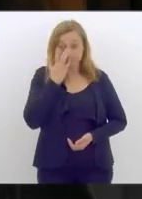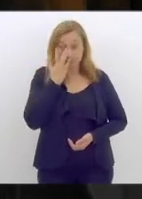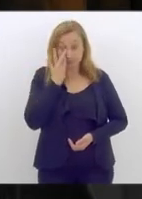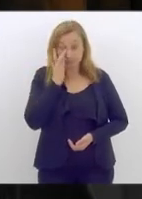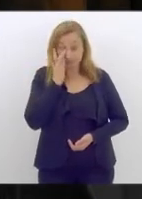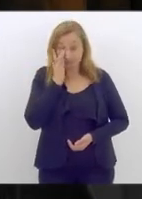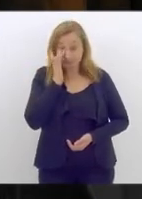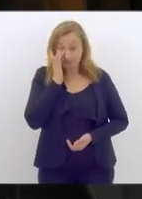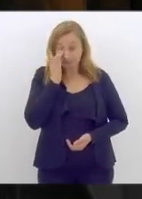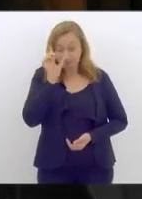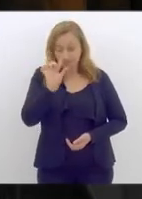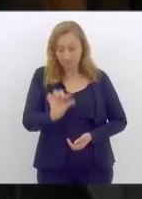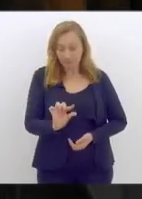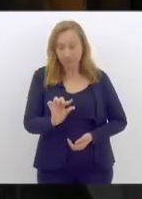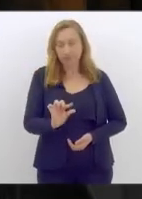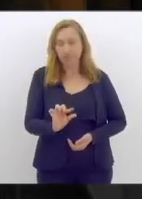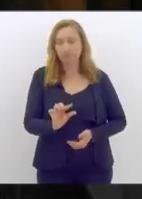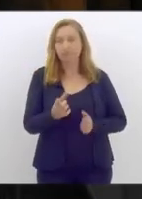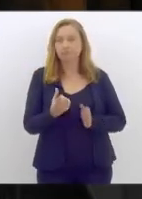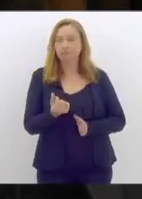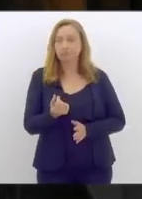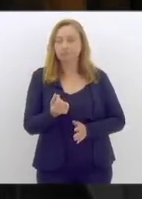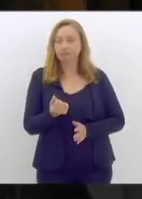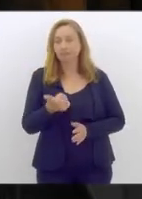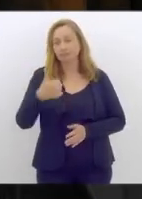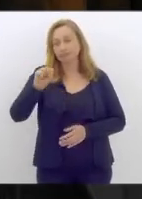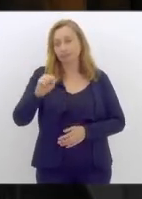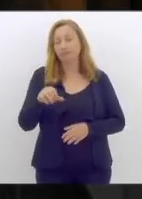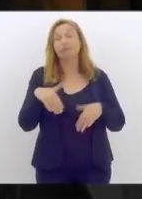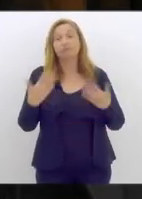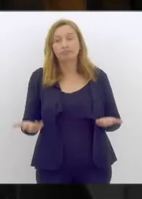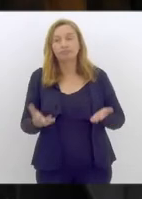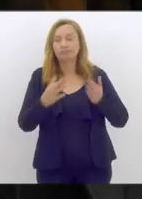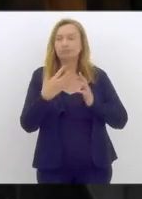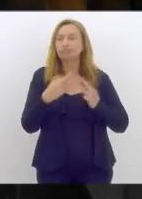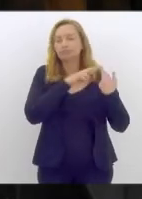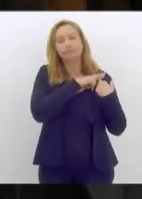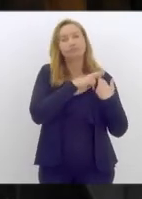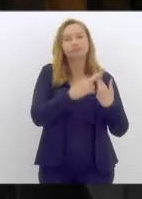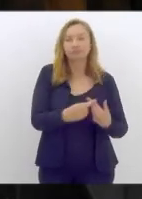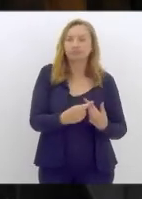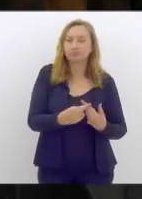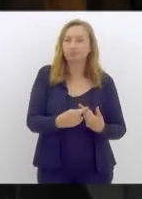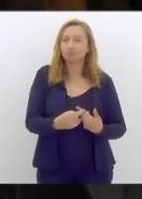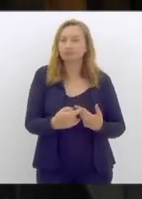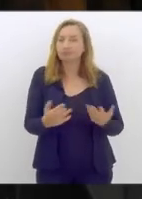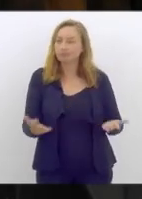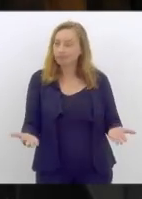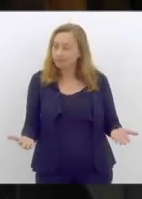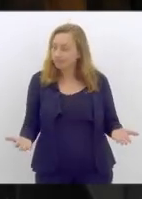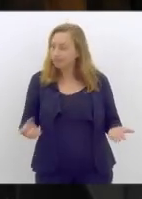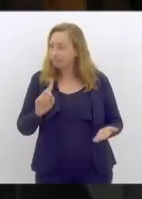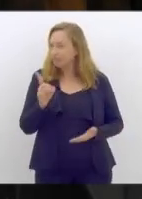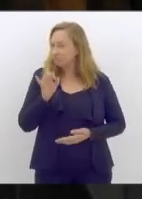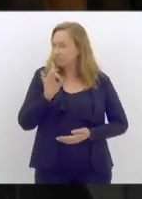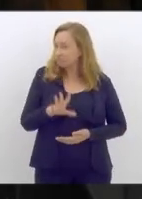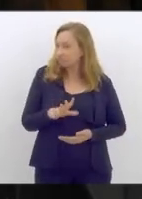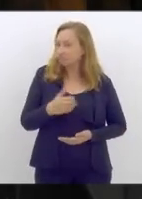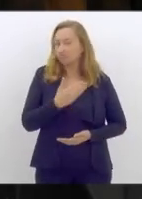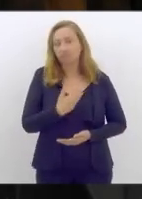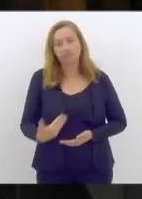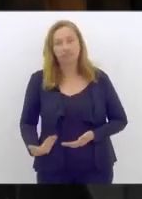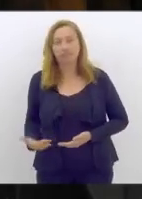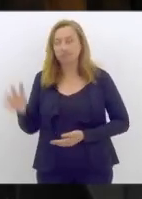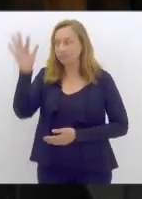ele reduziu essa alíquota para 18 então a responsabilidade não é só do governo